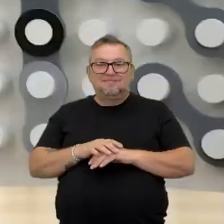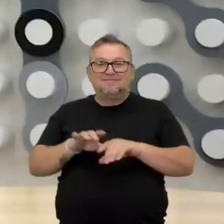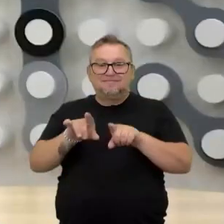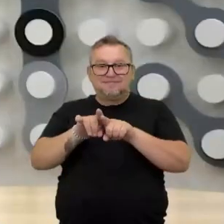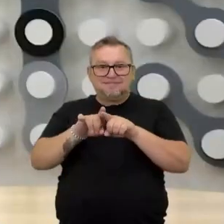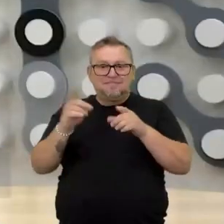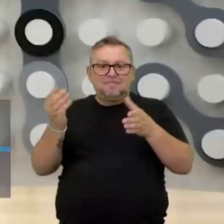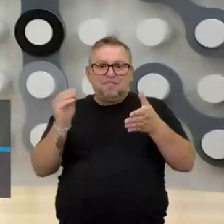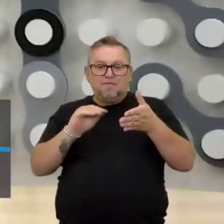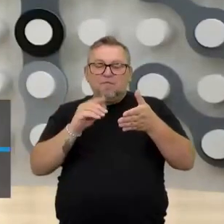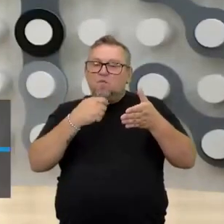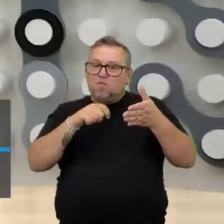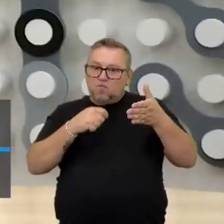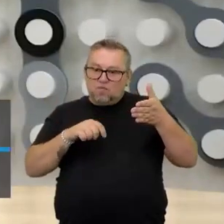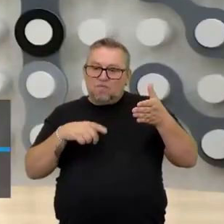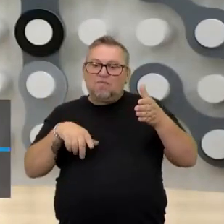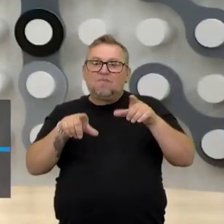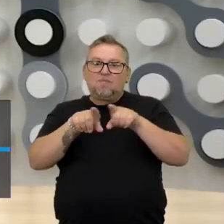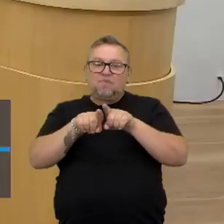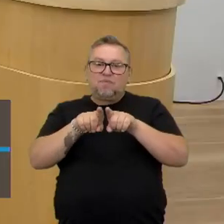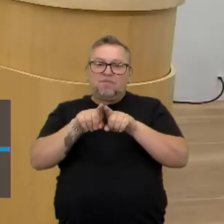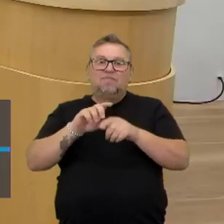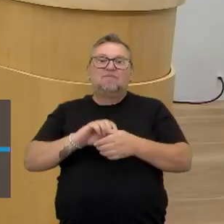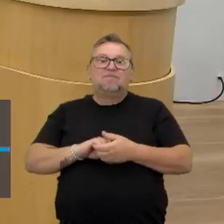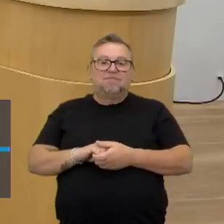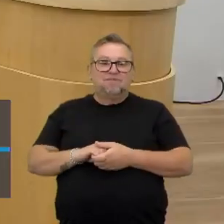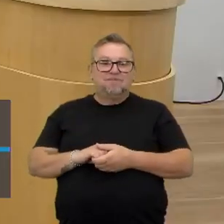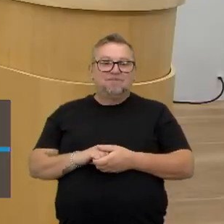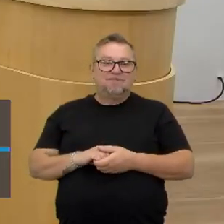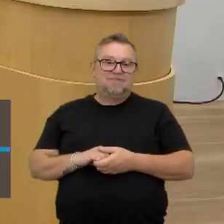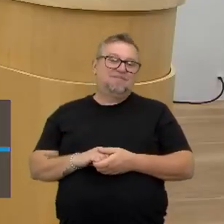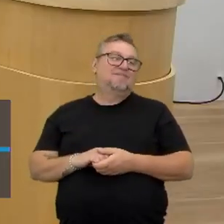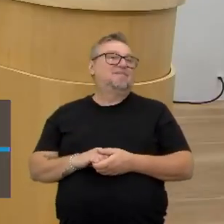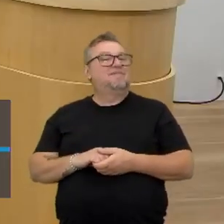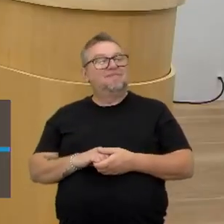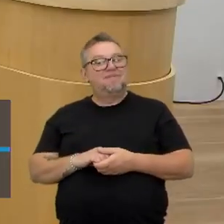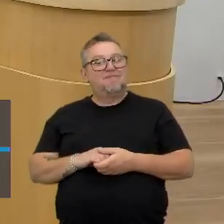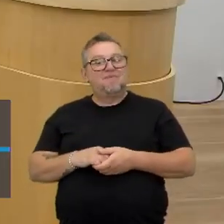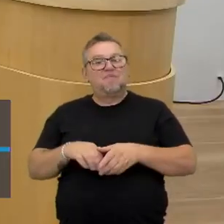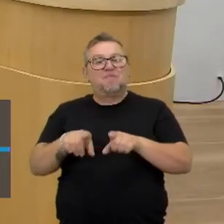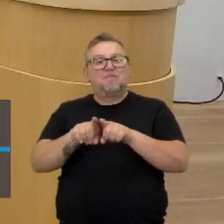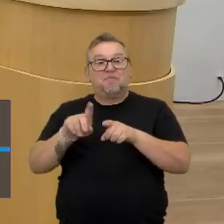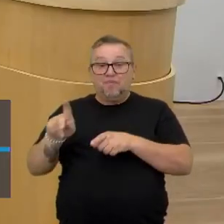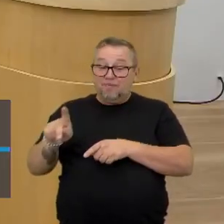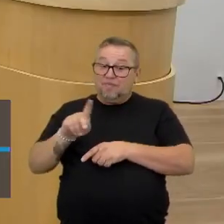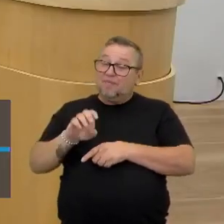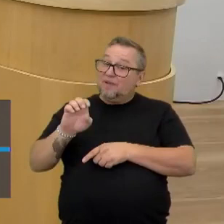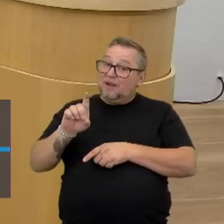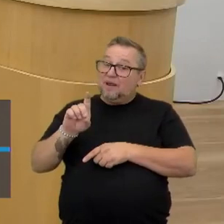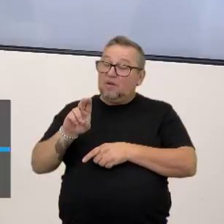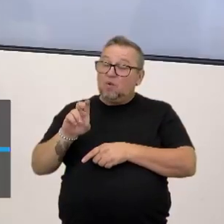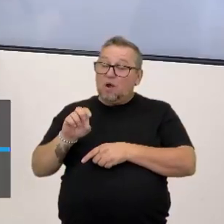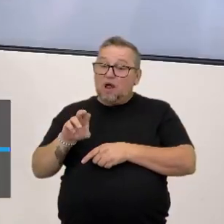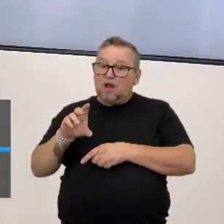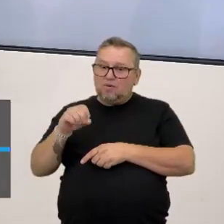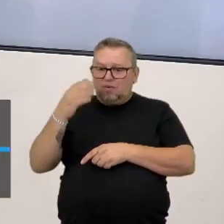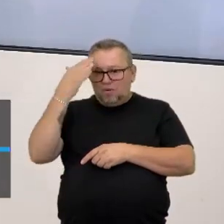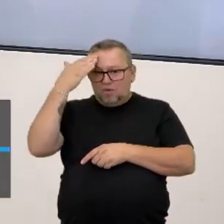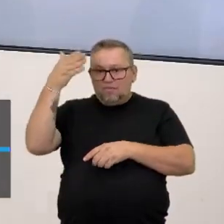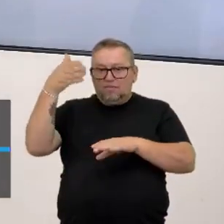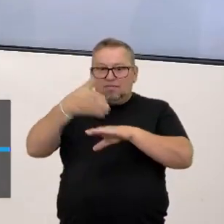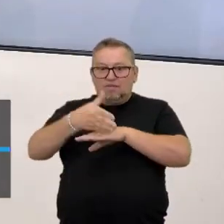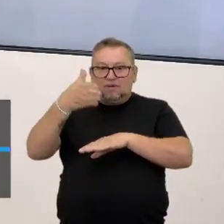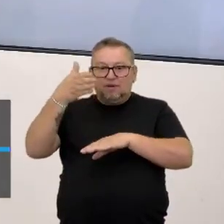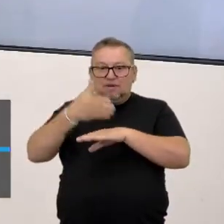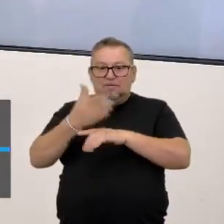esses elementos também. Tony. Muito bom, sempre presente aí, muito bom, muito legal. E aí o professor Eduardo, muito obrigado também, gente. Tá,